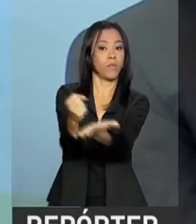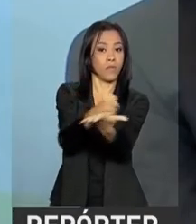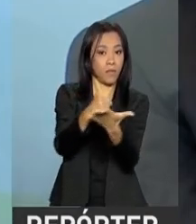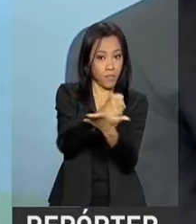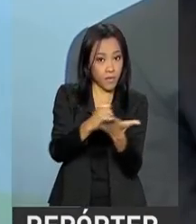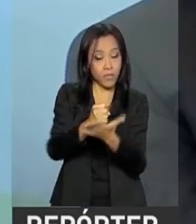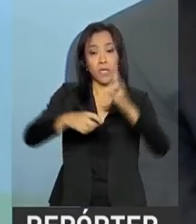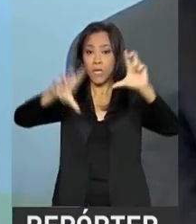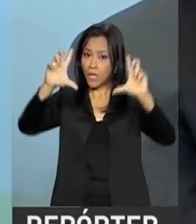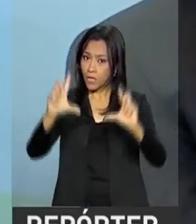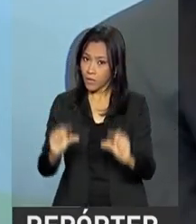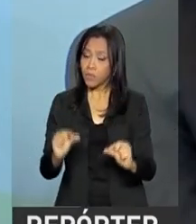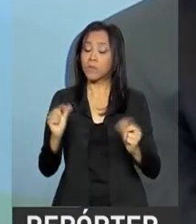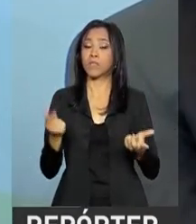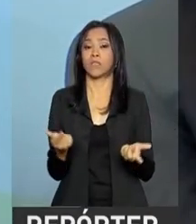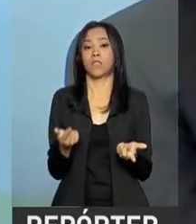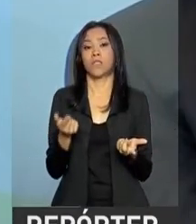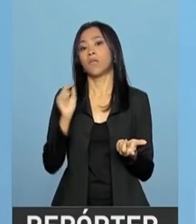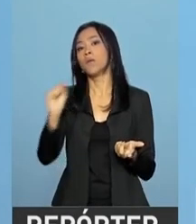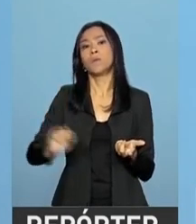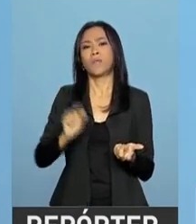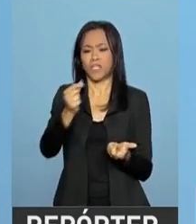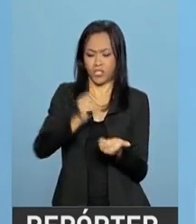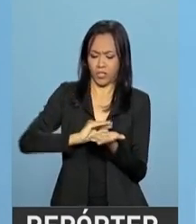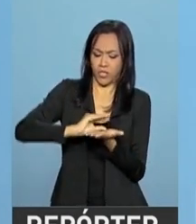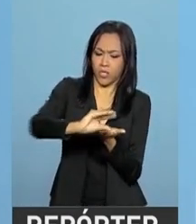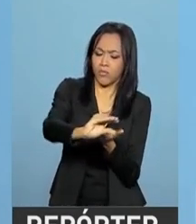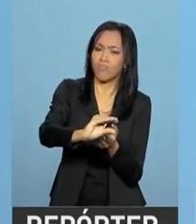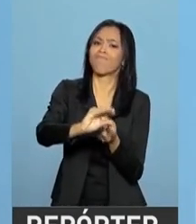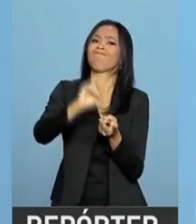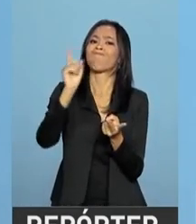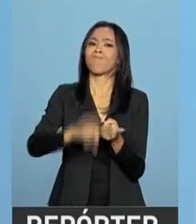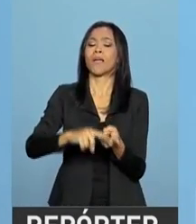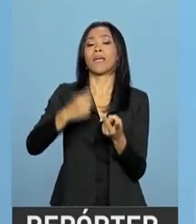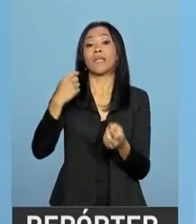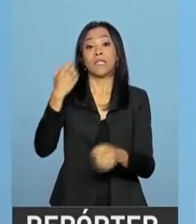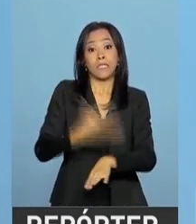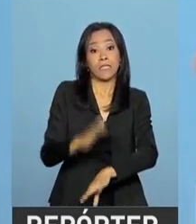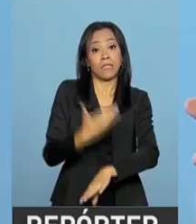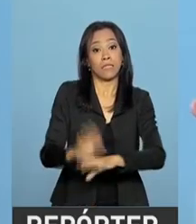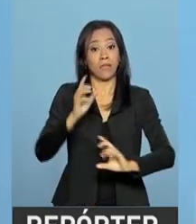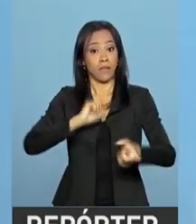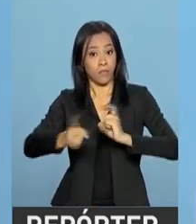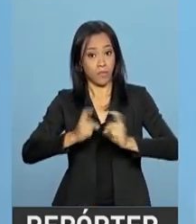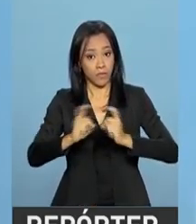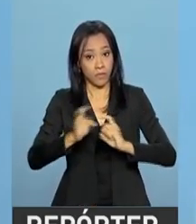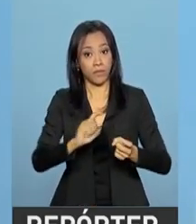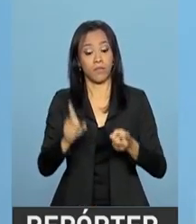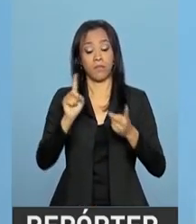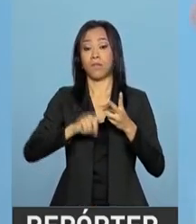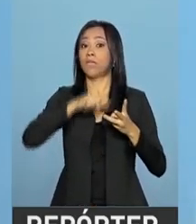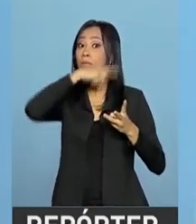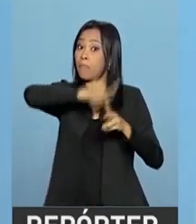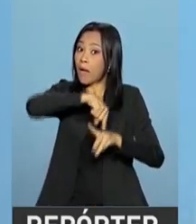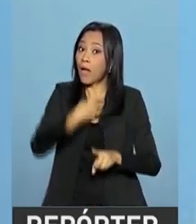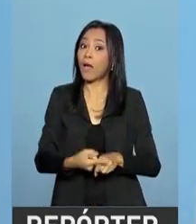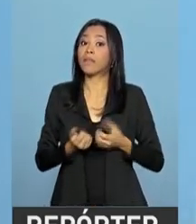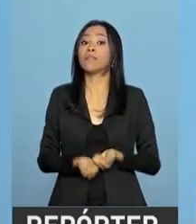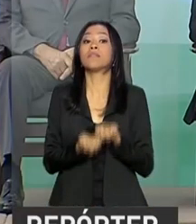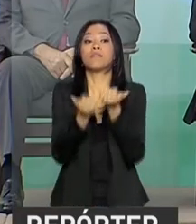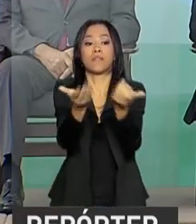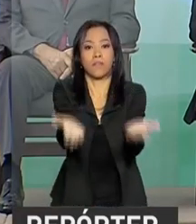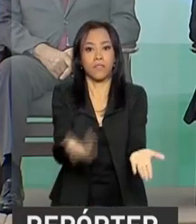simplificar o repasse de recursos da saúde qualificar a gestão e desta forma entregar mais serviços a quem